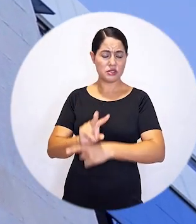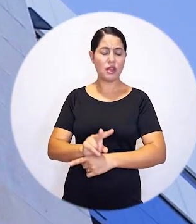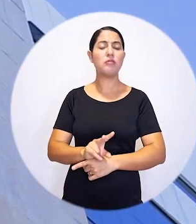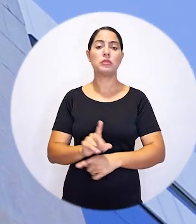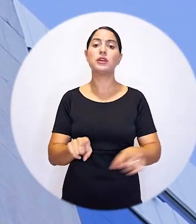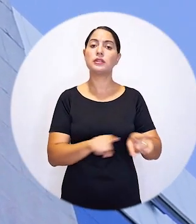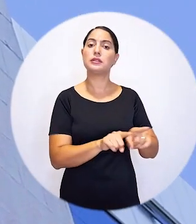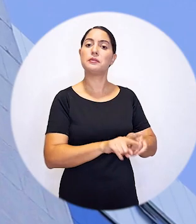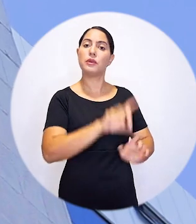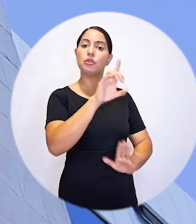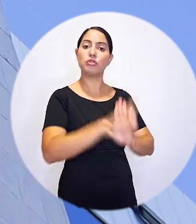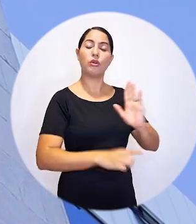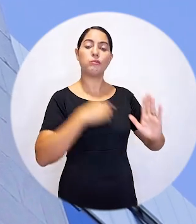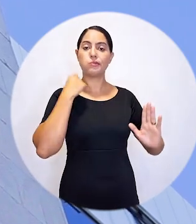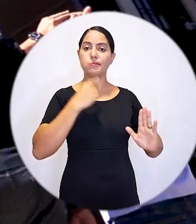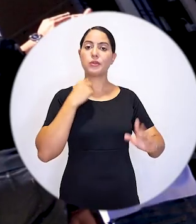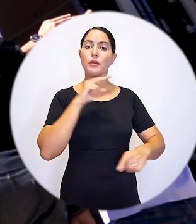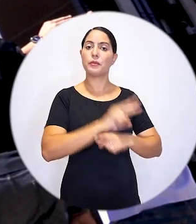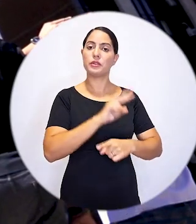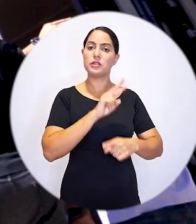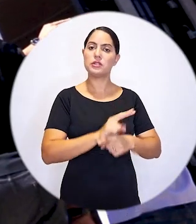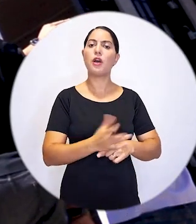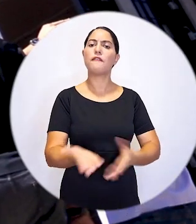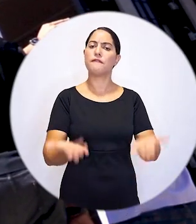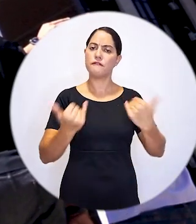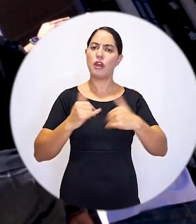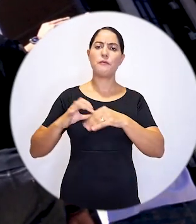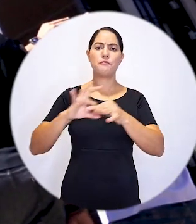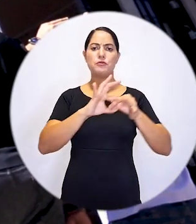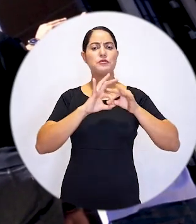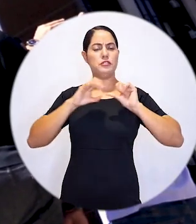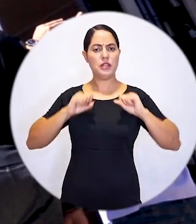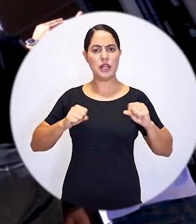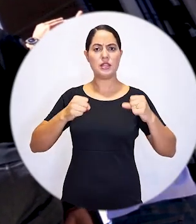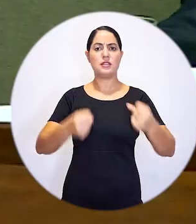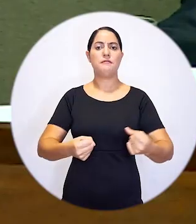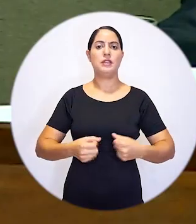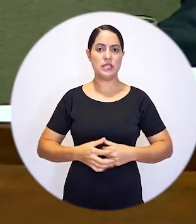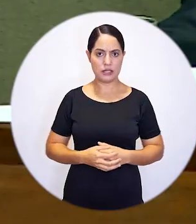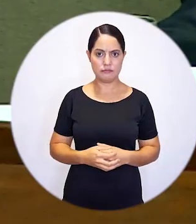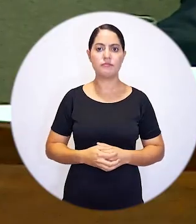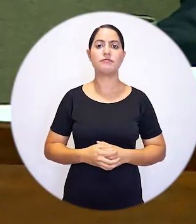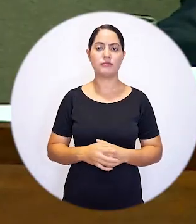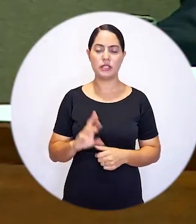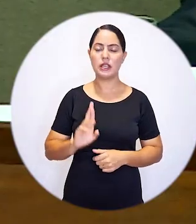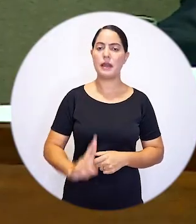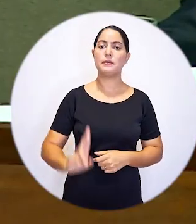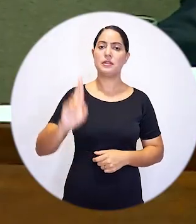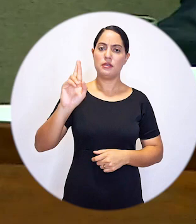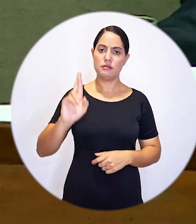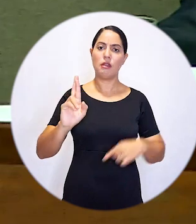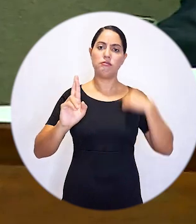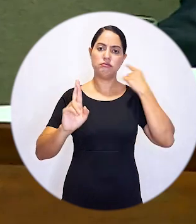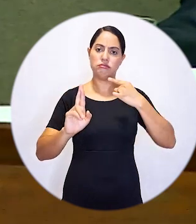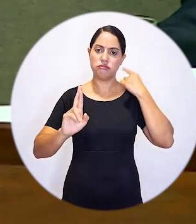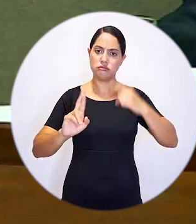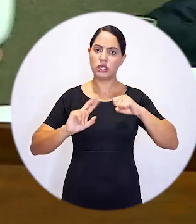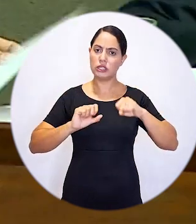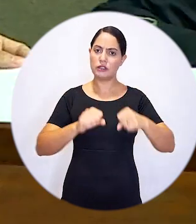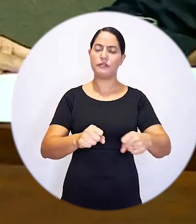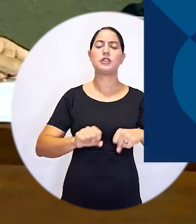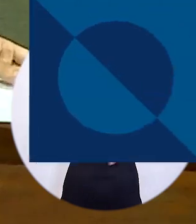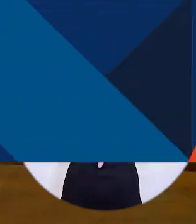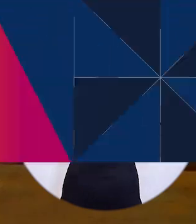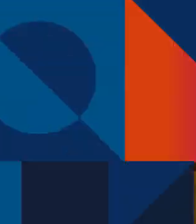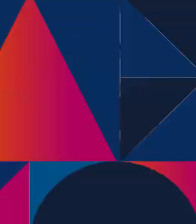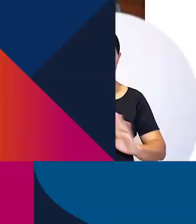em defesa das prerrogativas profissionais e da finalidade da OAB, que é representar e defender a advocacia